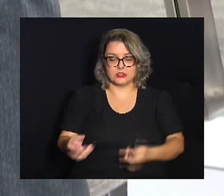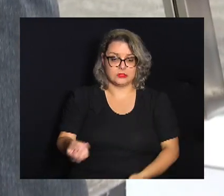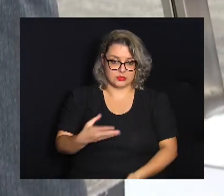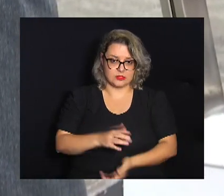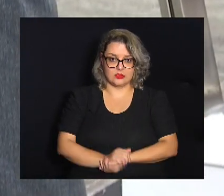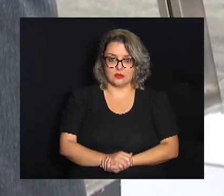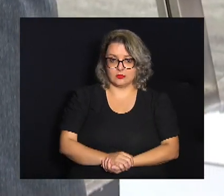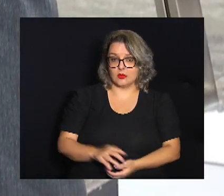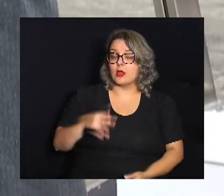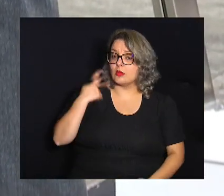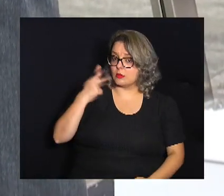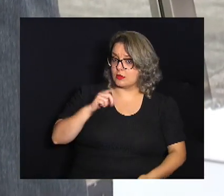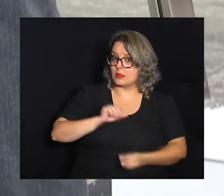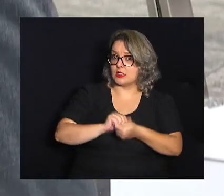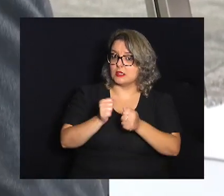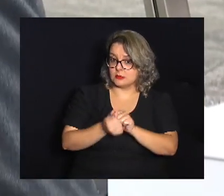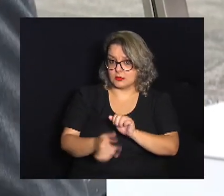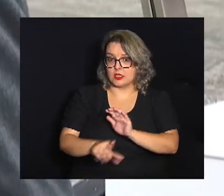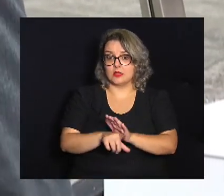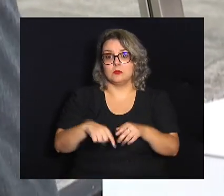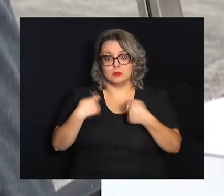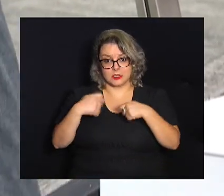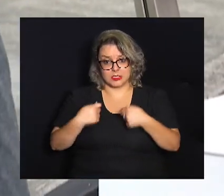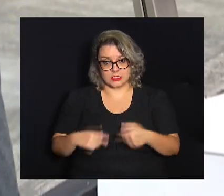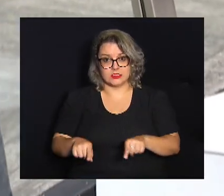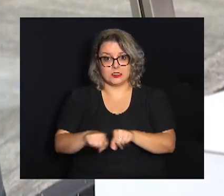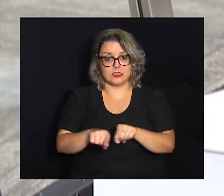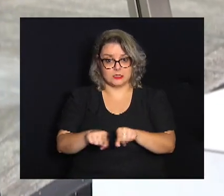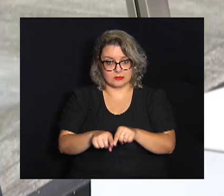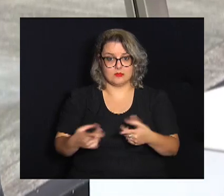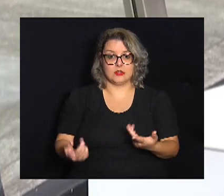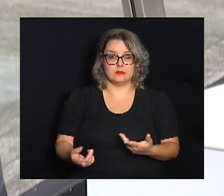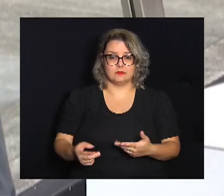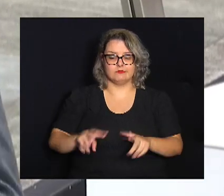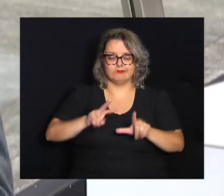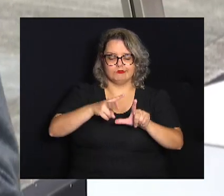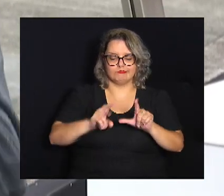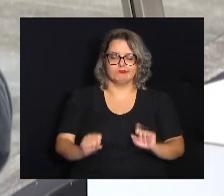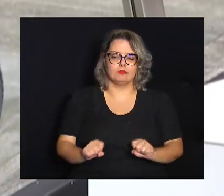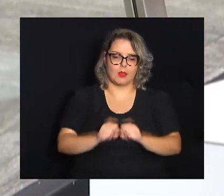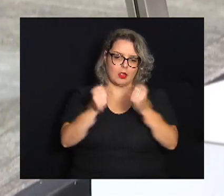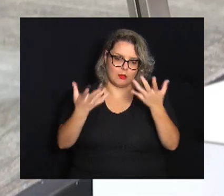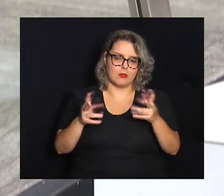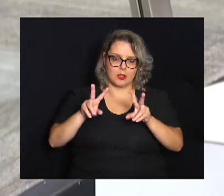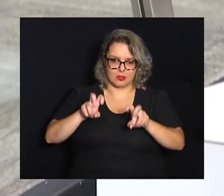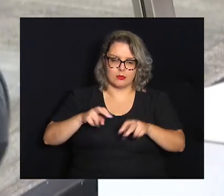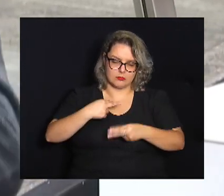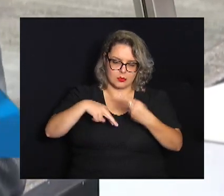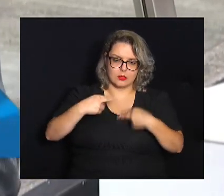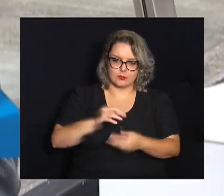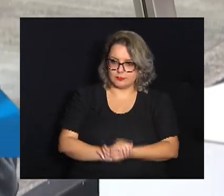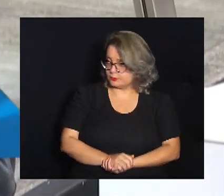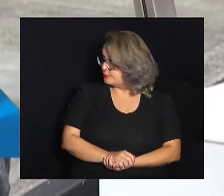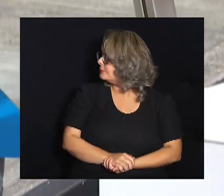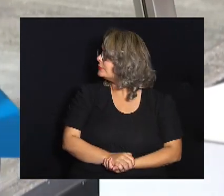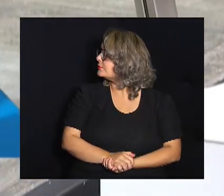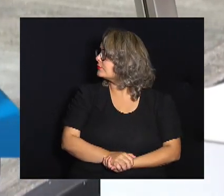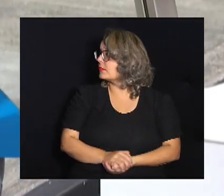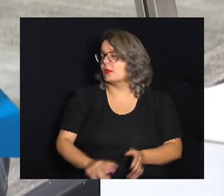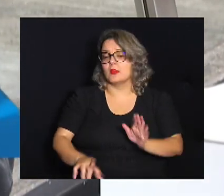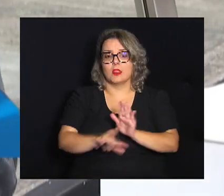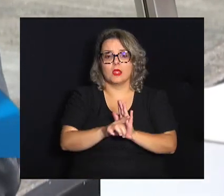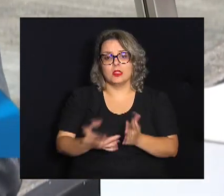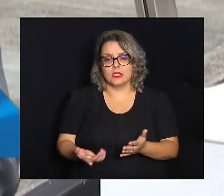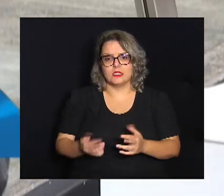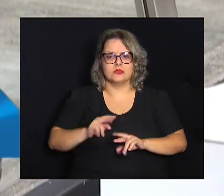uma adequação na lei, ainda é preciso quebrar estigmas com relação ao assunto. A lei tem muita inconsistência,